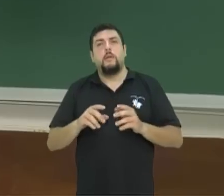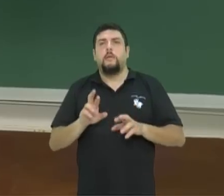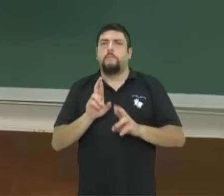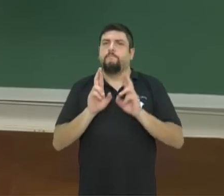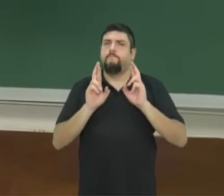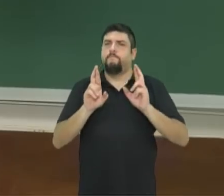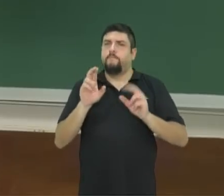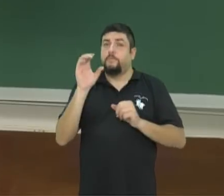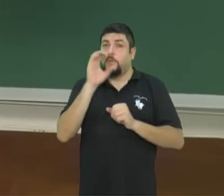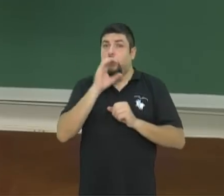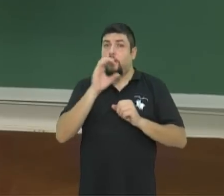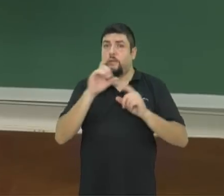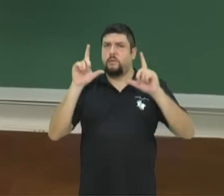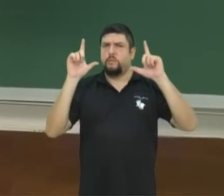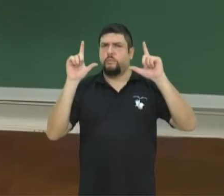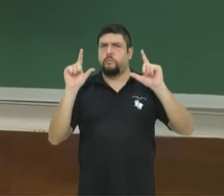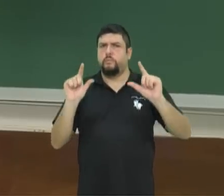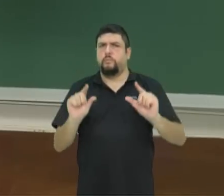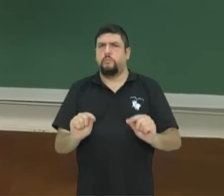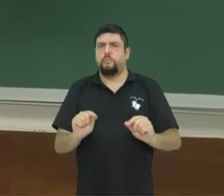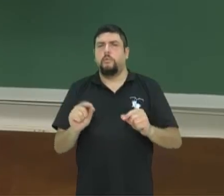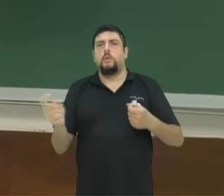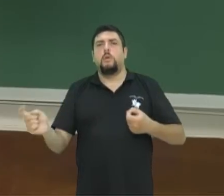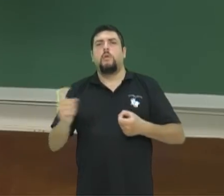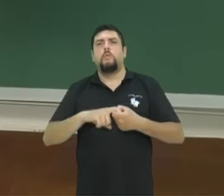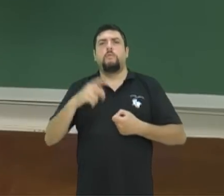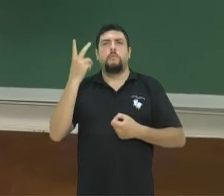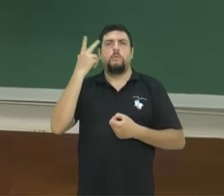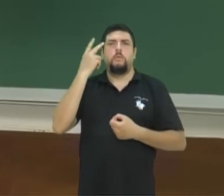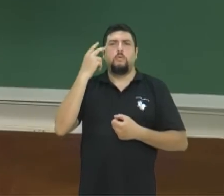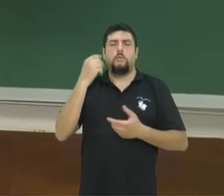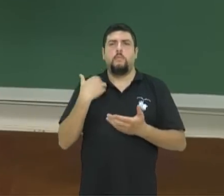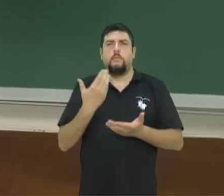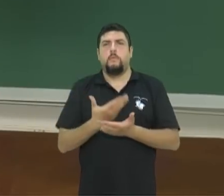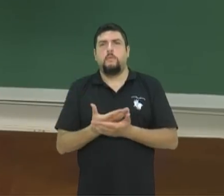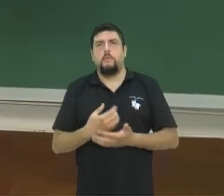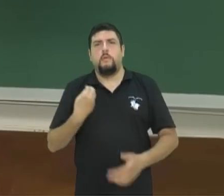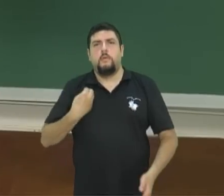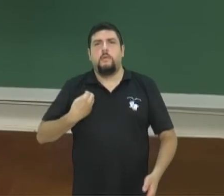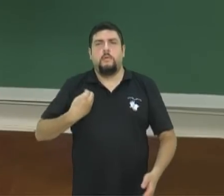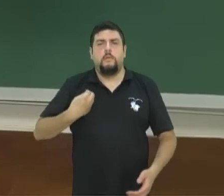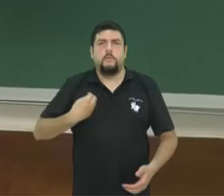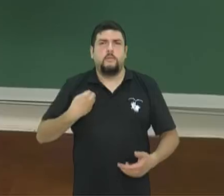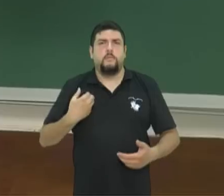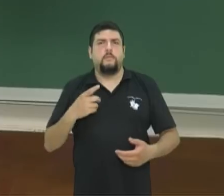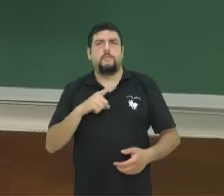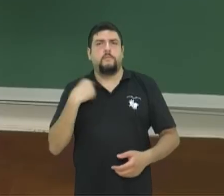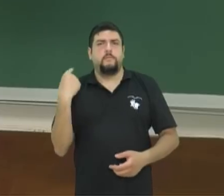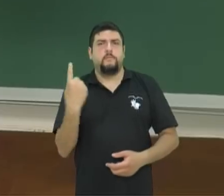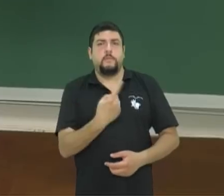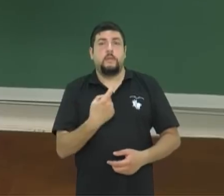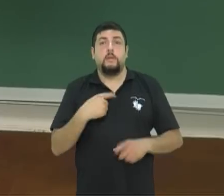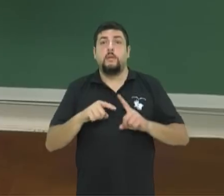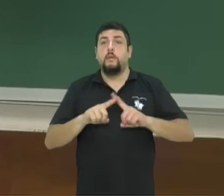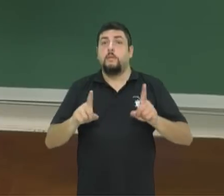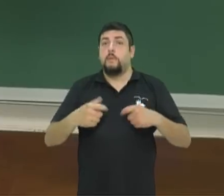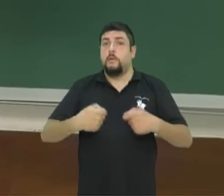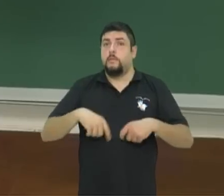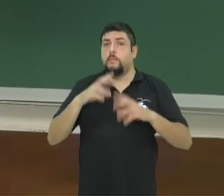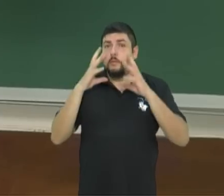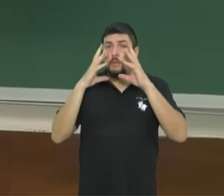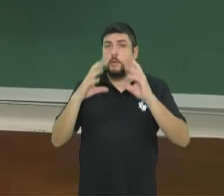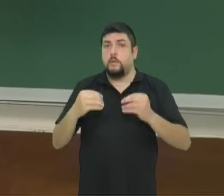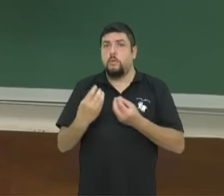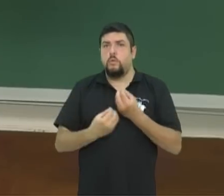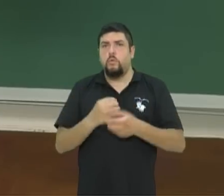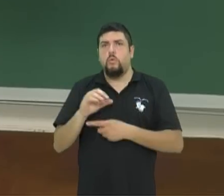logo passa, e aí vocês vão poder voltar às atividades normais. É sempre importante a gente estar atento com relação à cronologia, né, e o